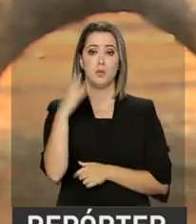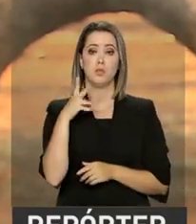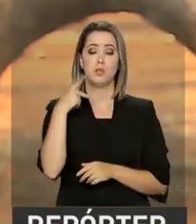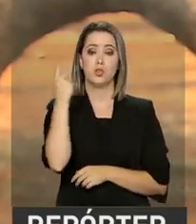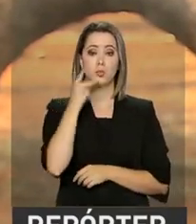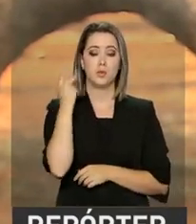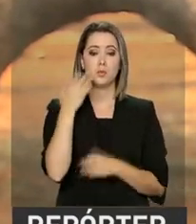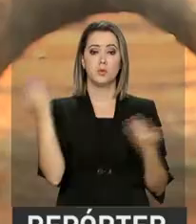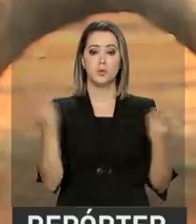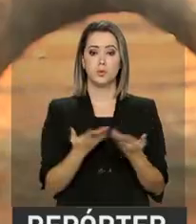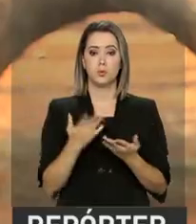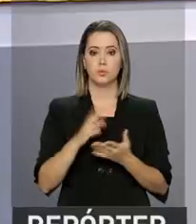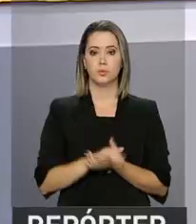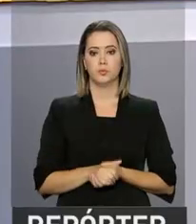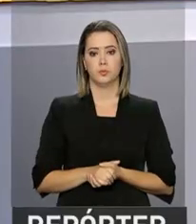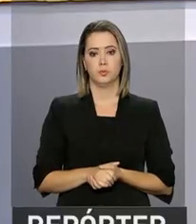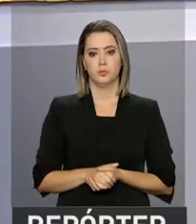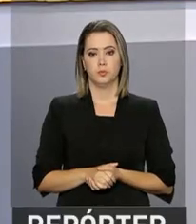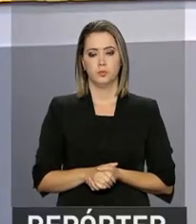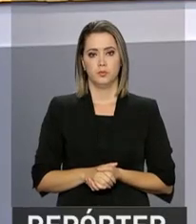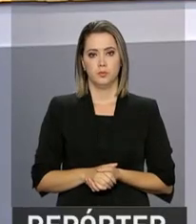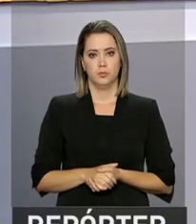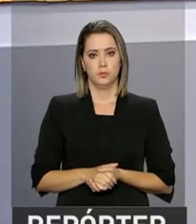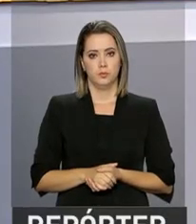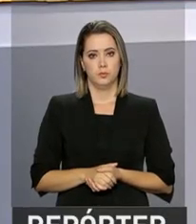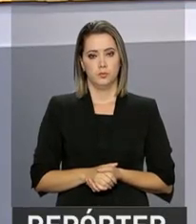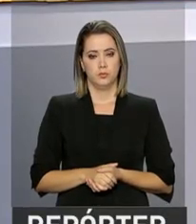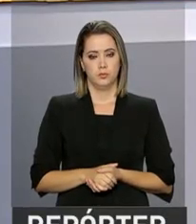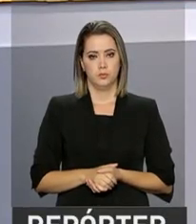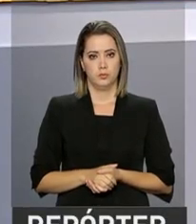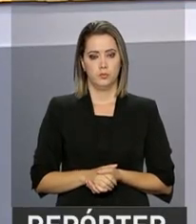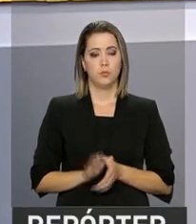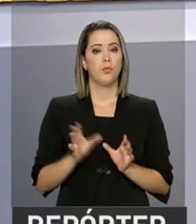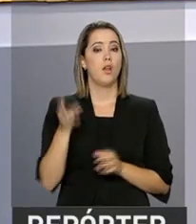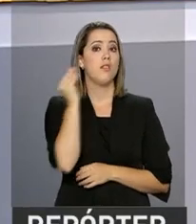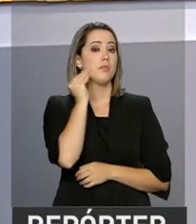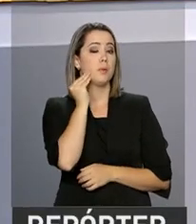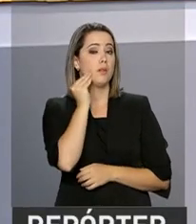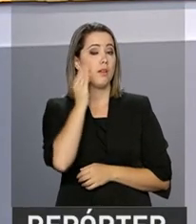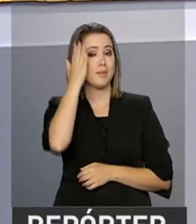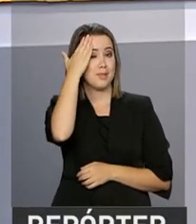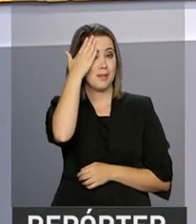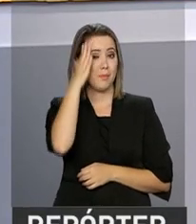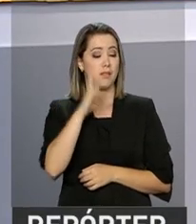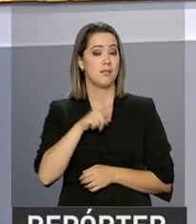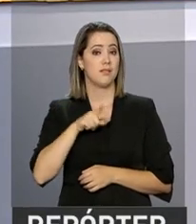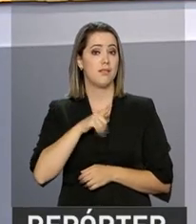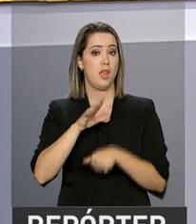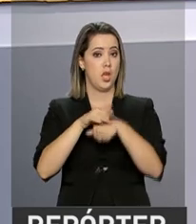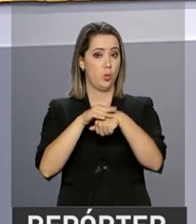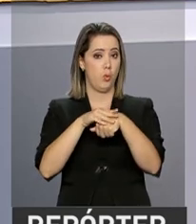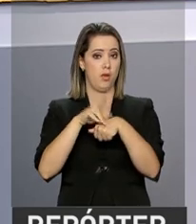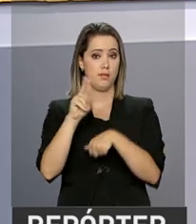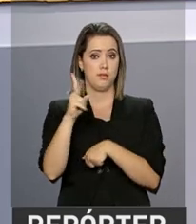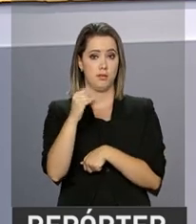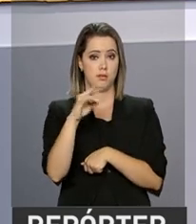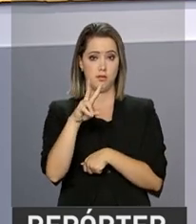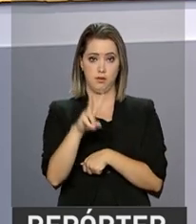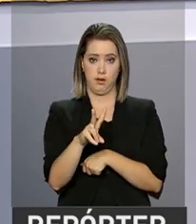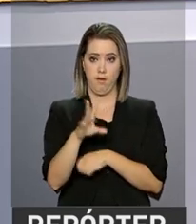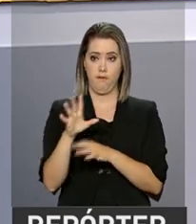políticas adotadas para o bioma o primeiro teste que pode ser realizado em casa para identificar o vírus